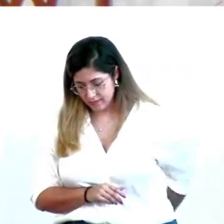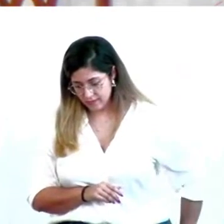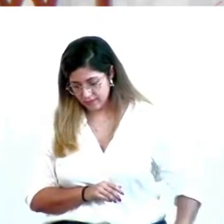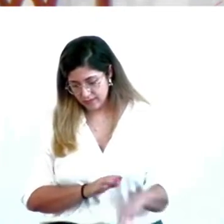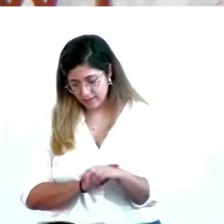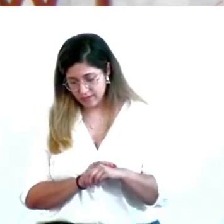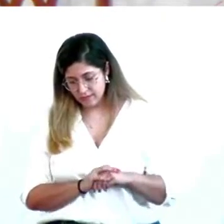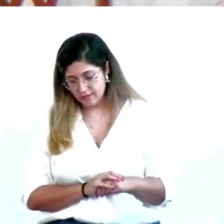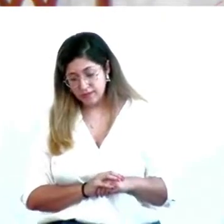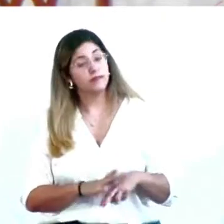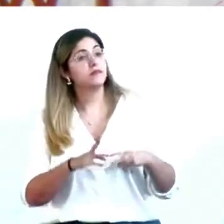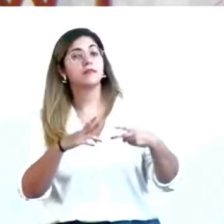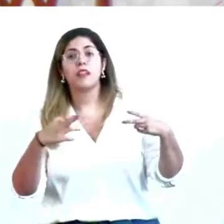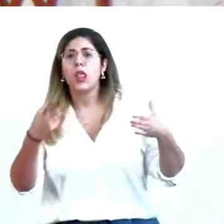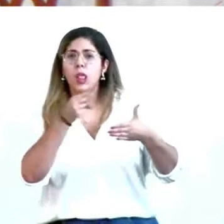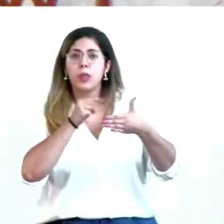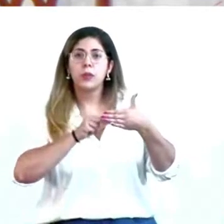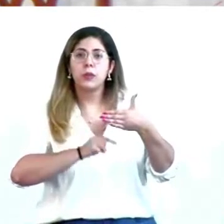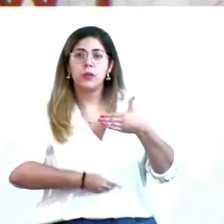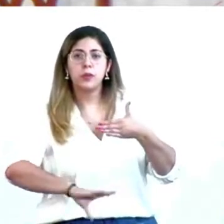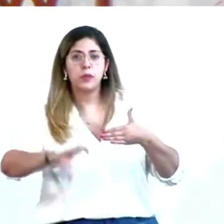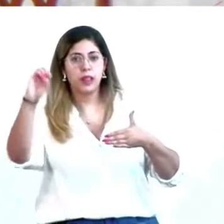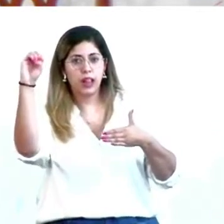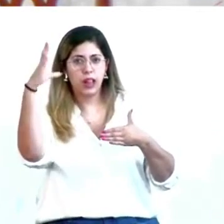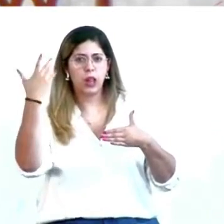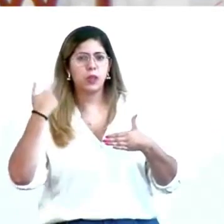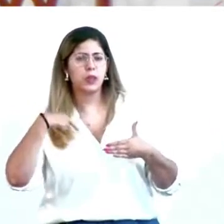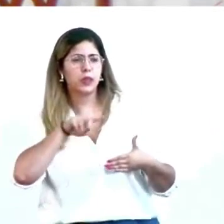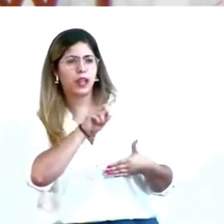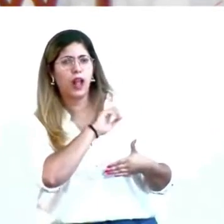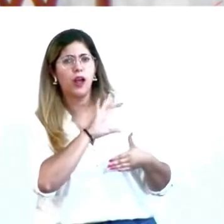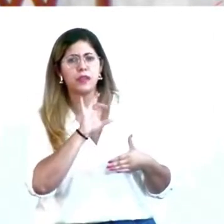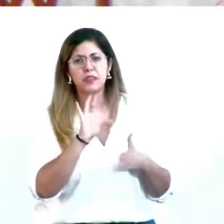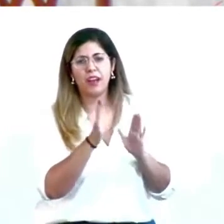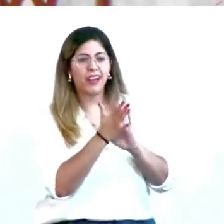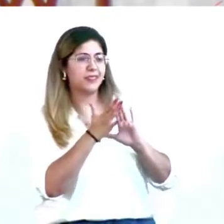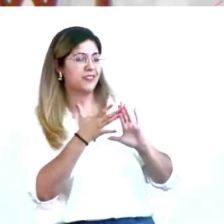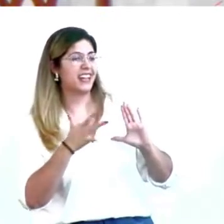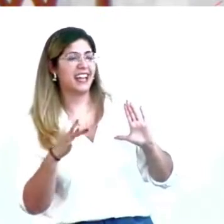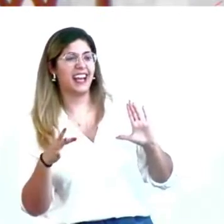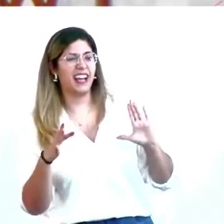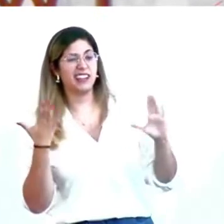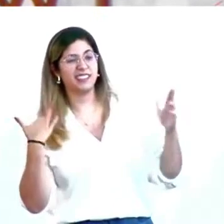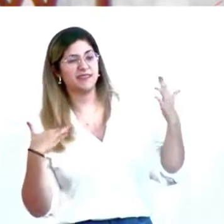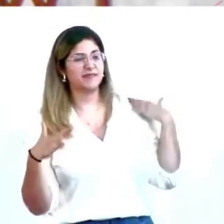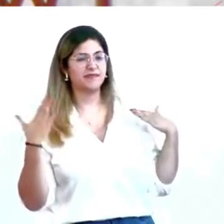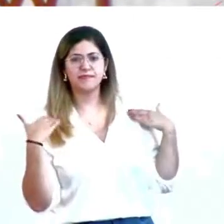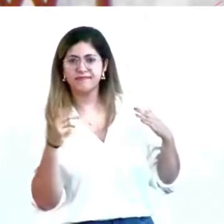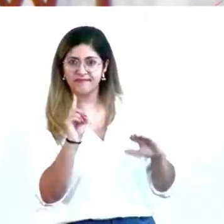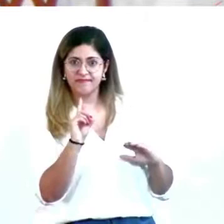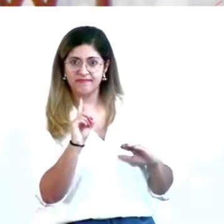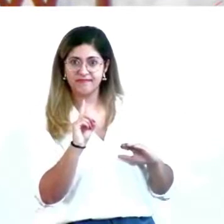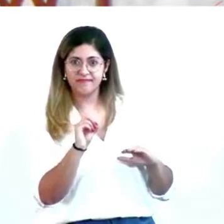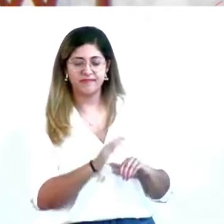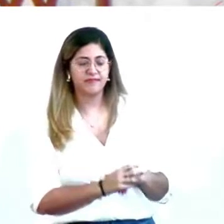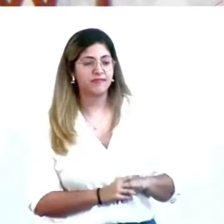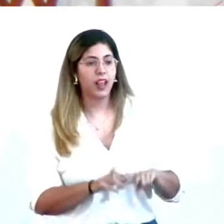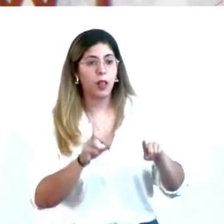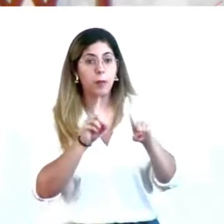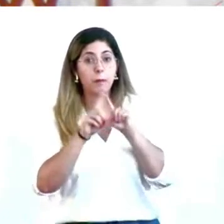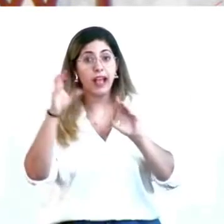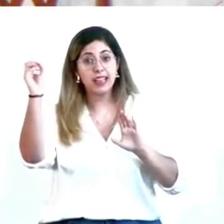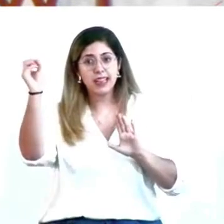a luz tão somente para brilhar alguma coisa. Você é a luz para